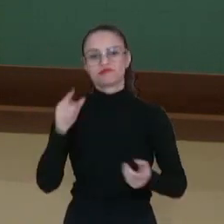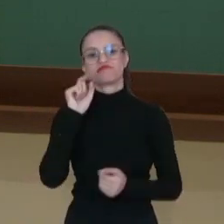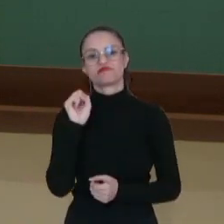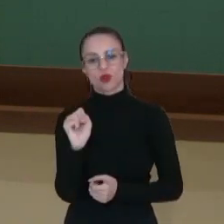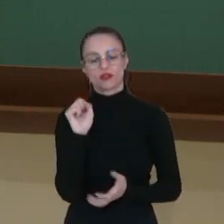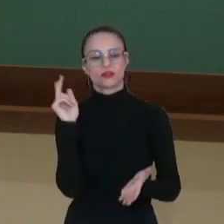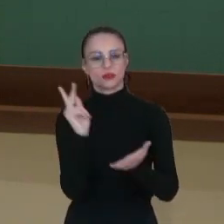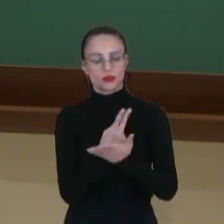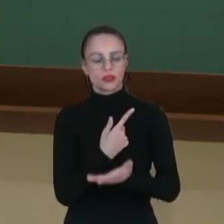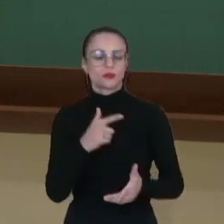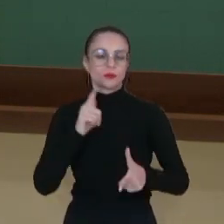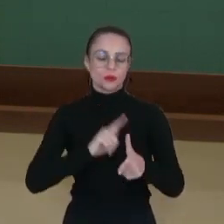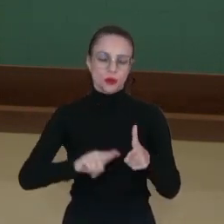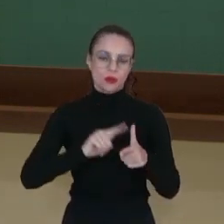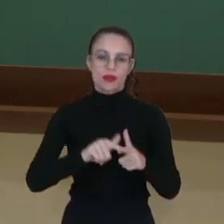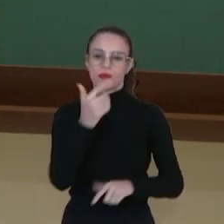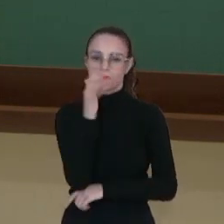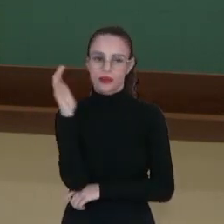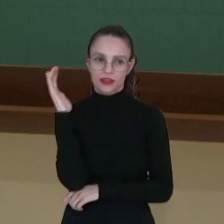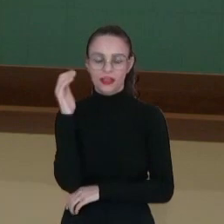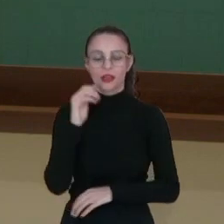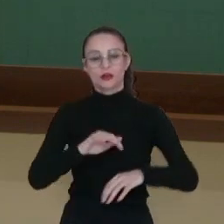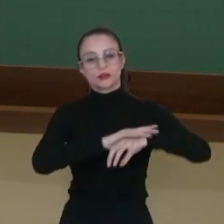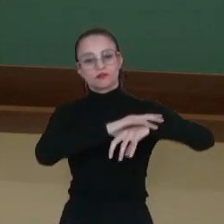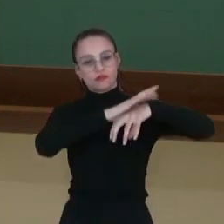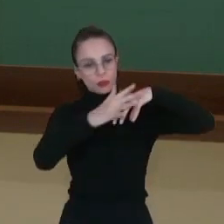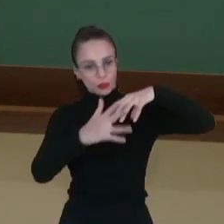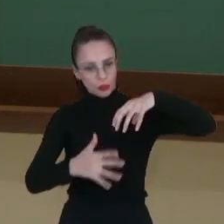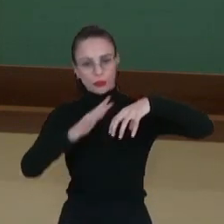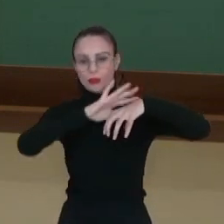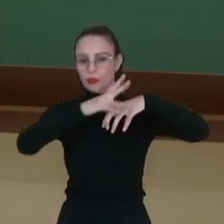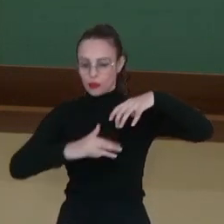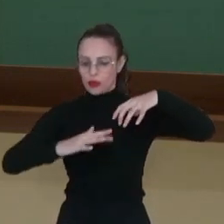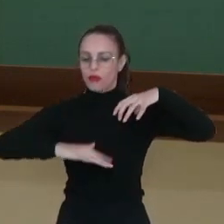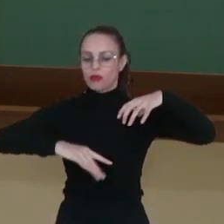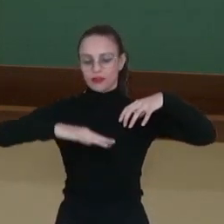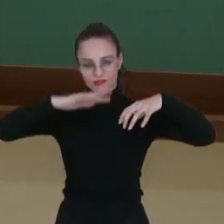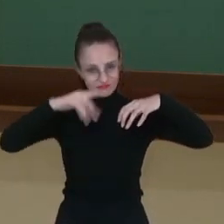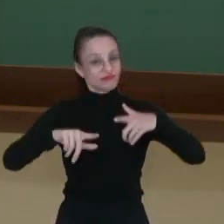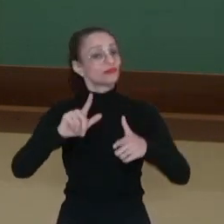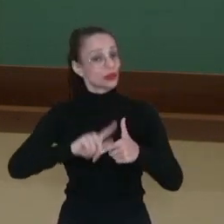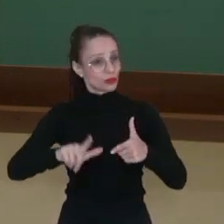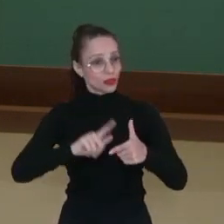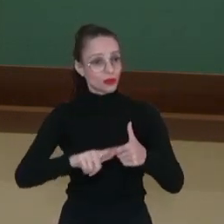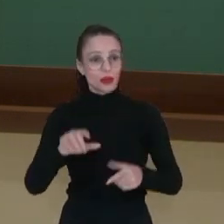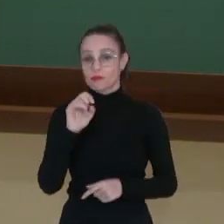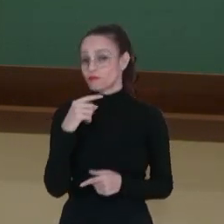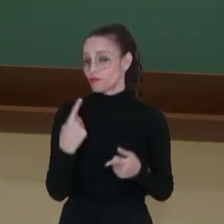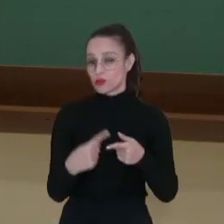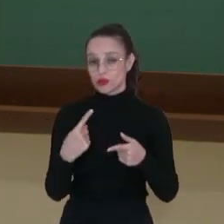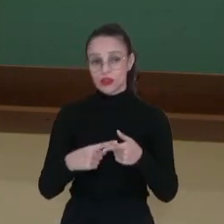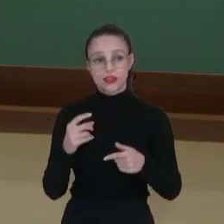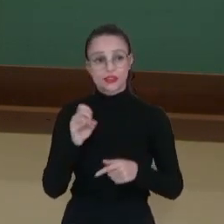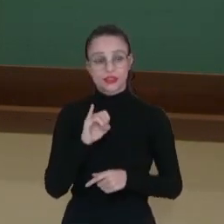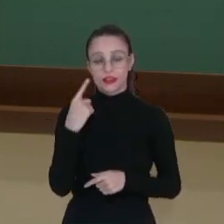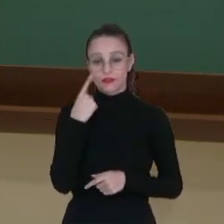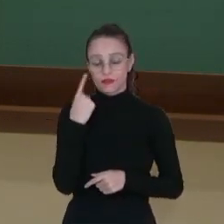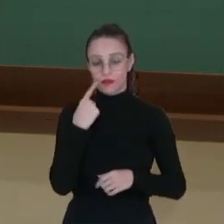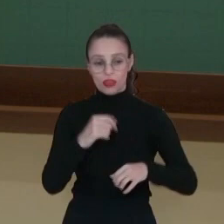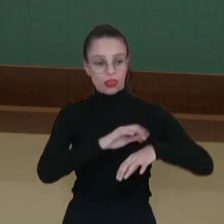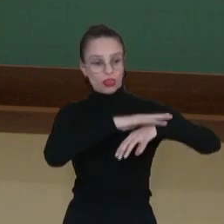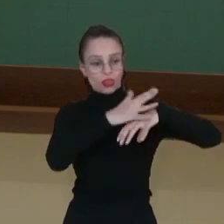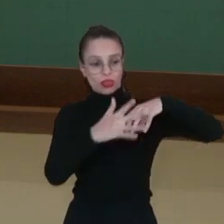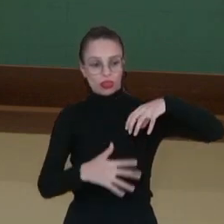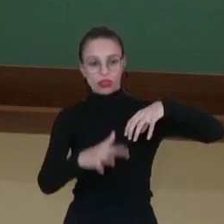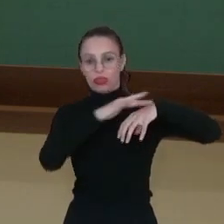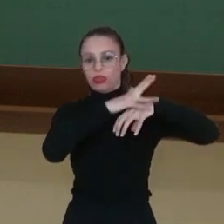né, para o próprio rio. O assoreamento é um problema, vai chegar um momento ali que se você vê que o rio está